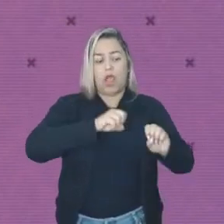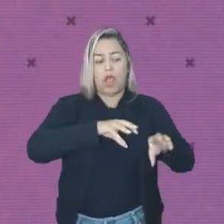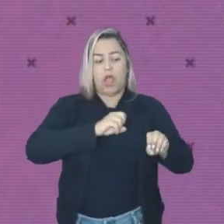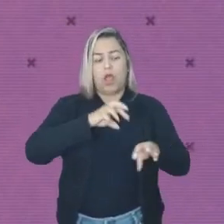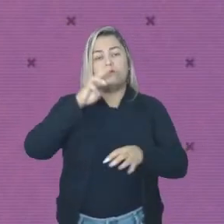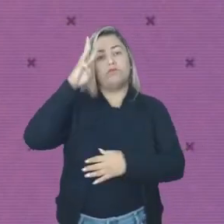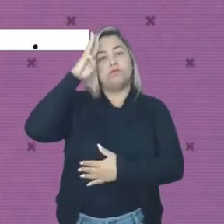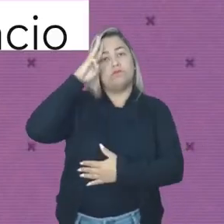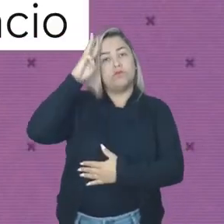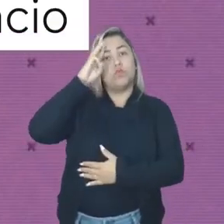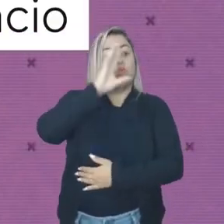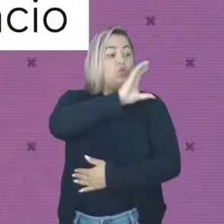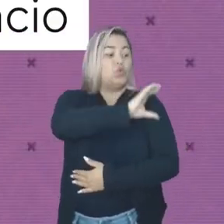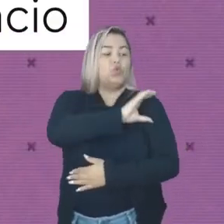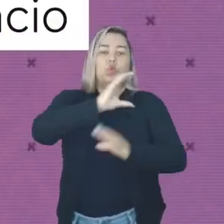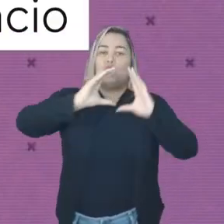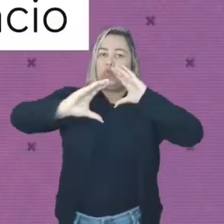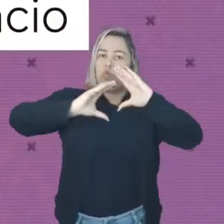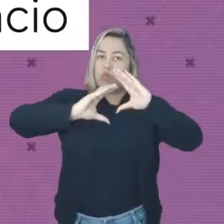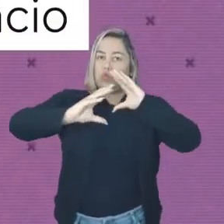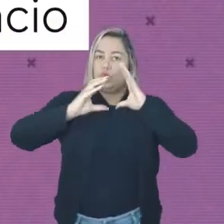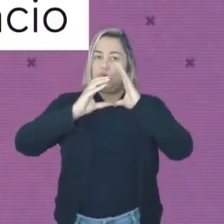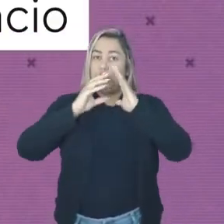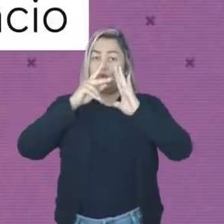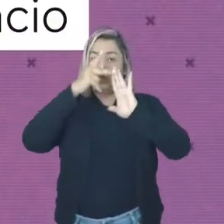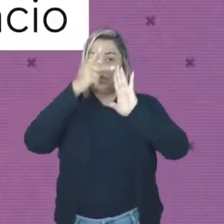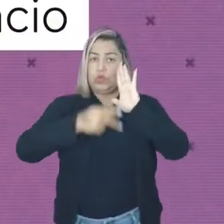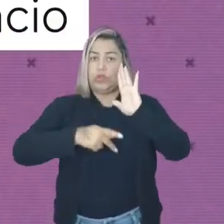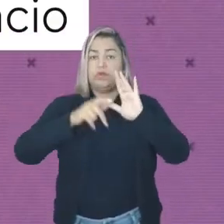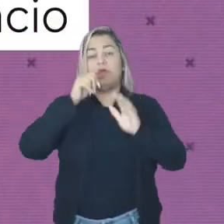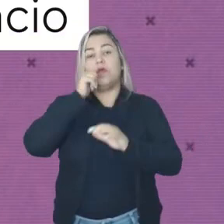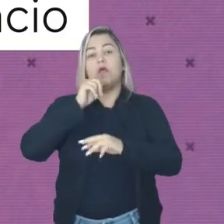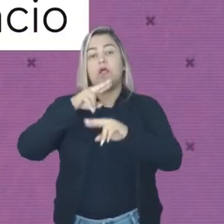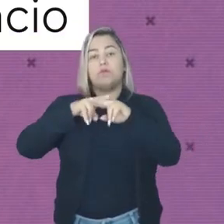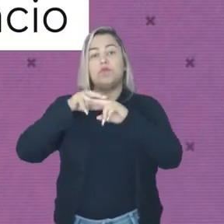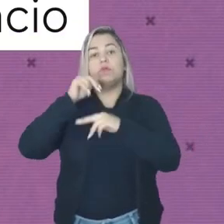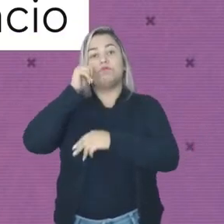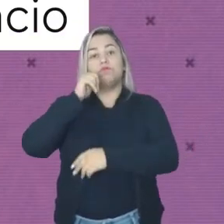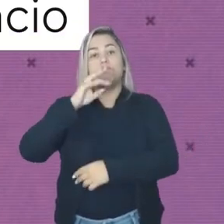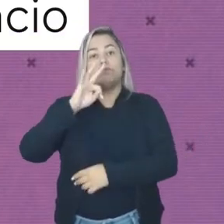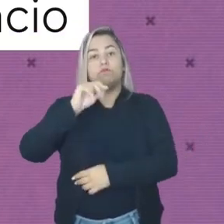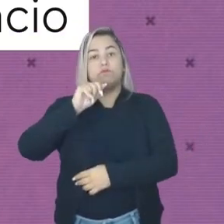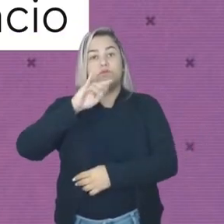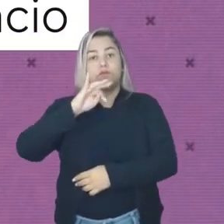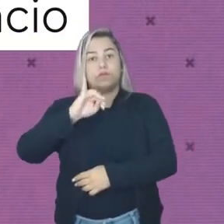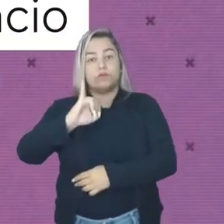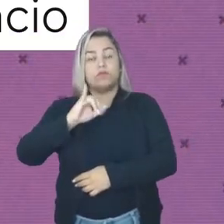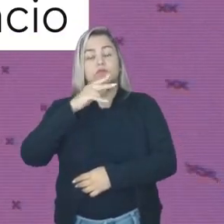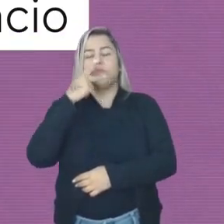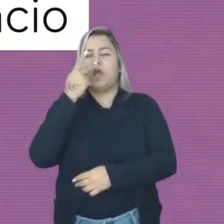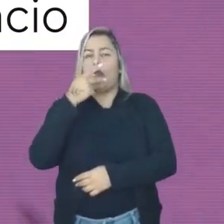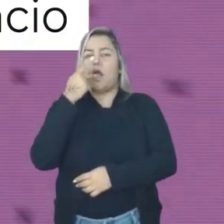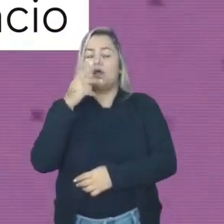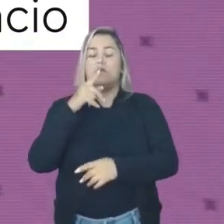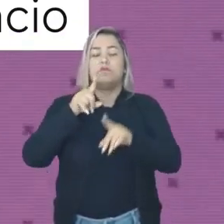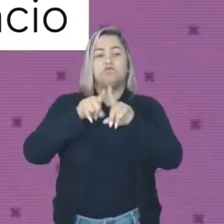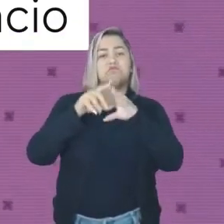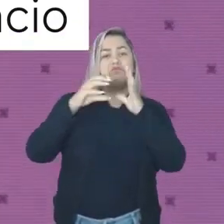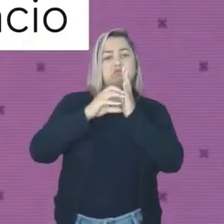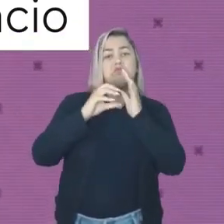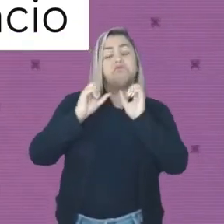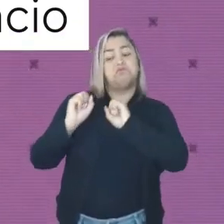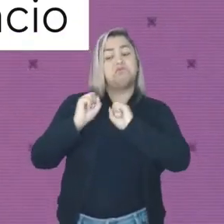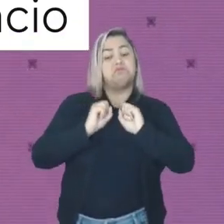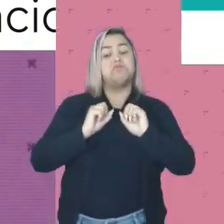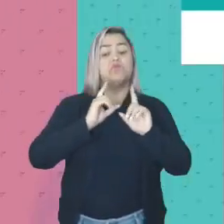terça-feira, a coordenadora de comunicação do projeto Elas por Elas, Tati Nicásio, fala sobre como as pré-candidatas podem descobrir seu